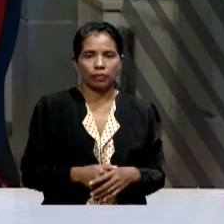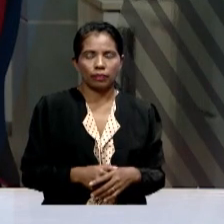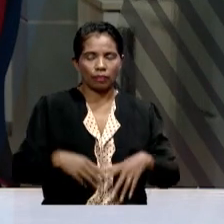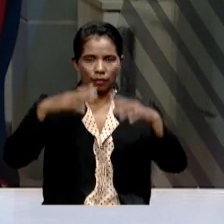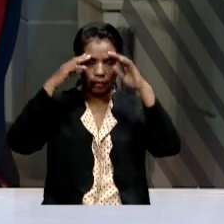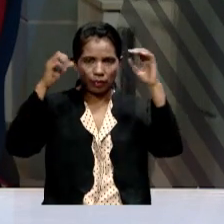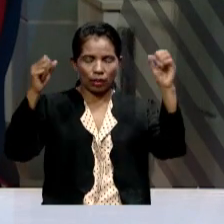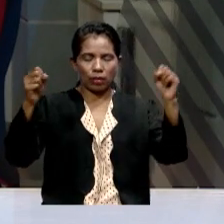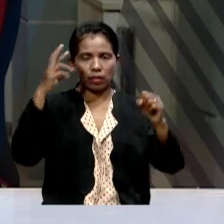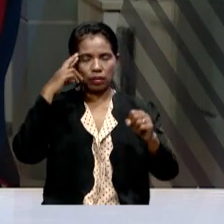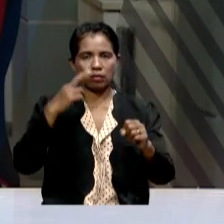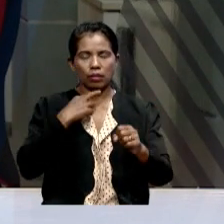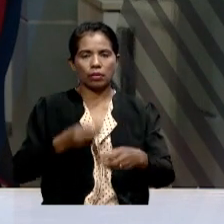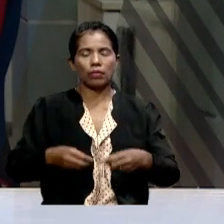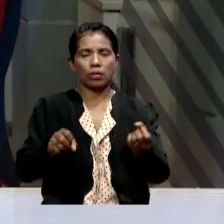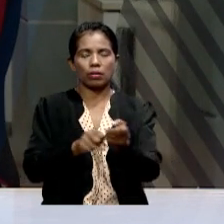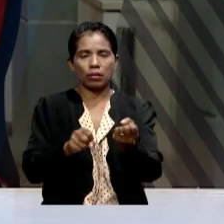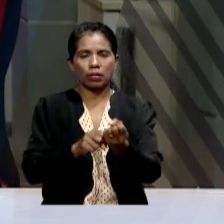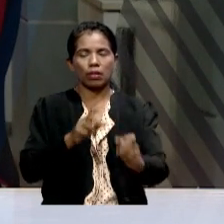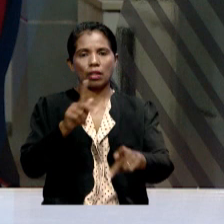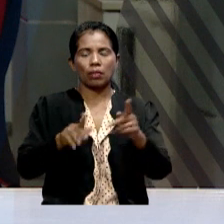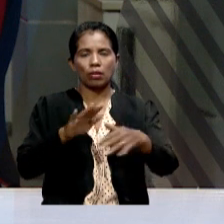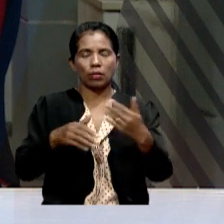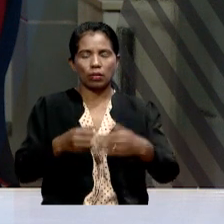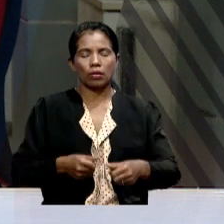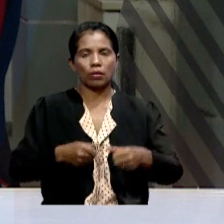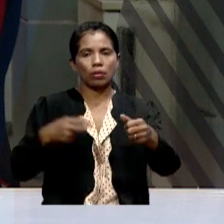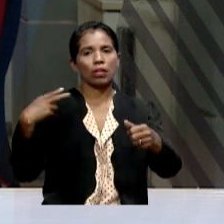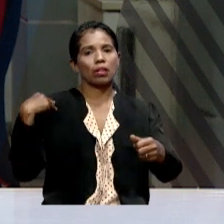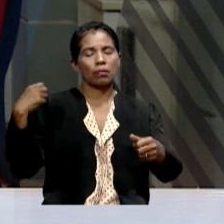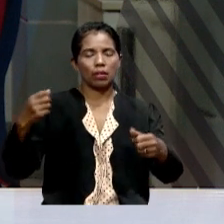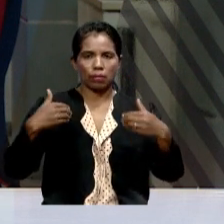Presidente de República Seifo apoio Basir Ansire Twirkbit Nebeiha.